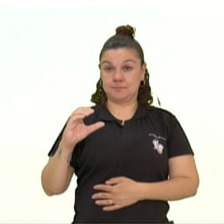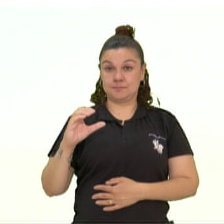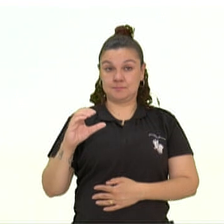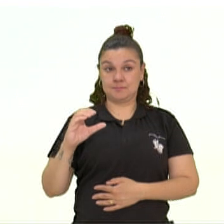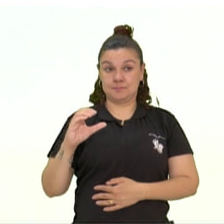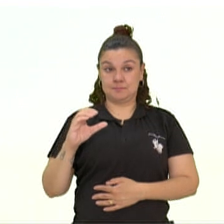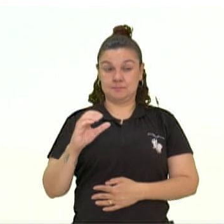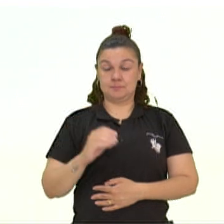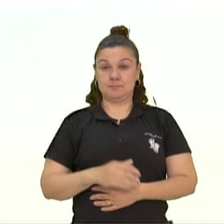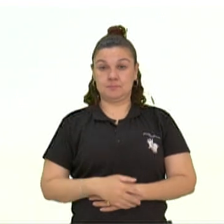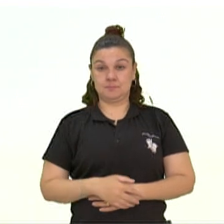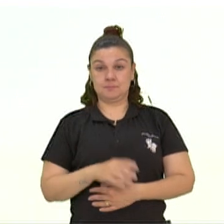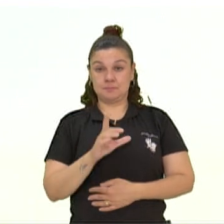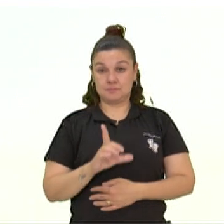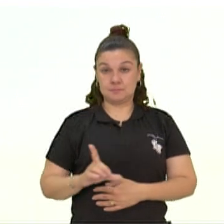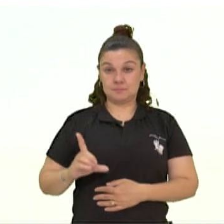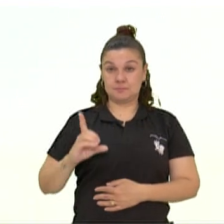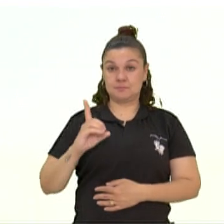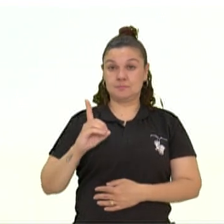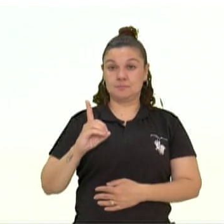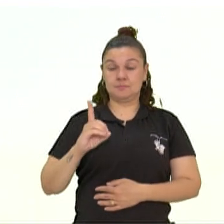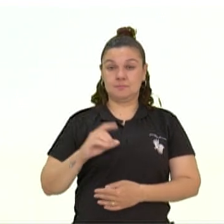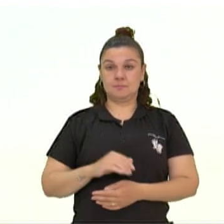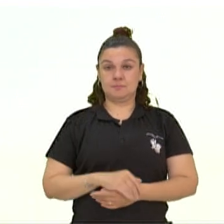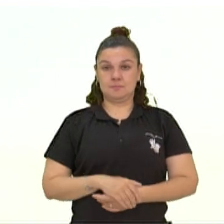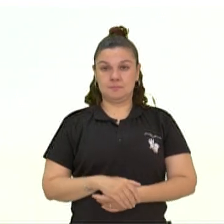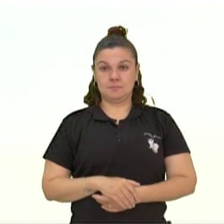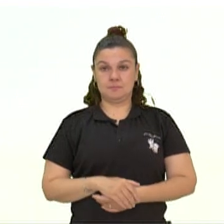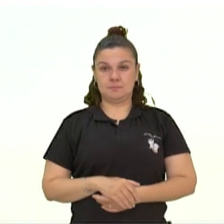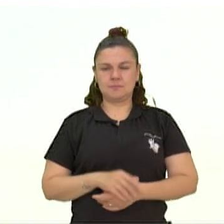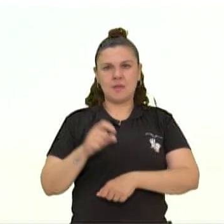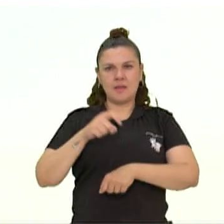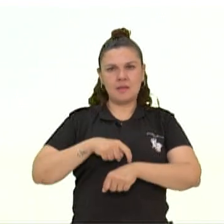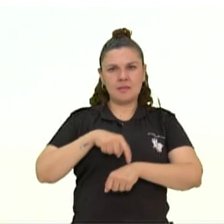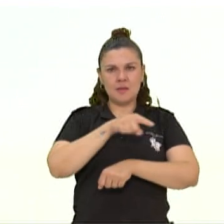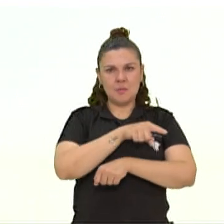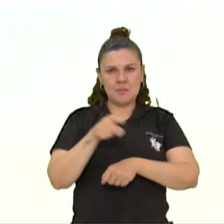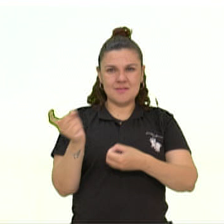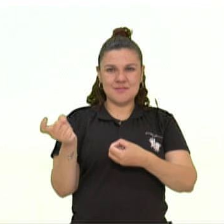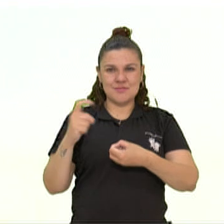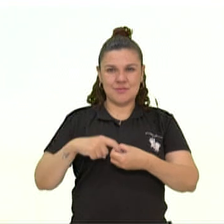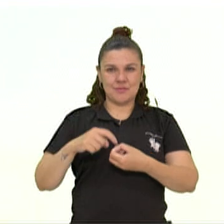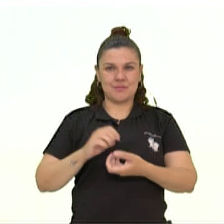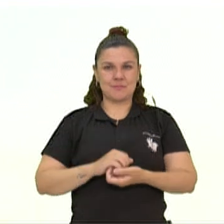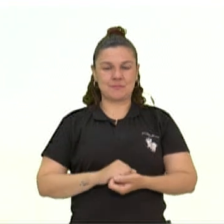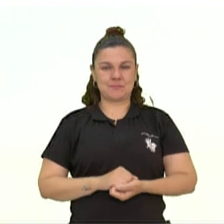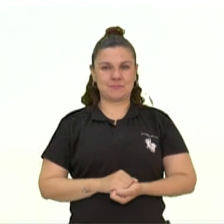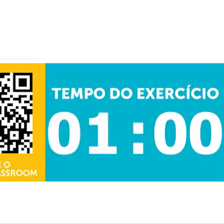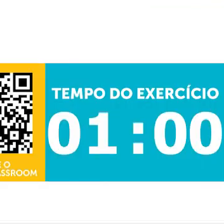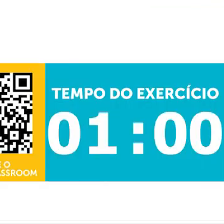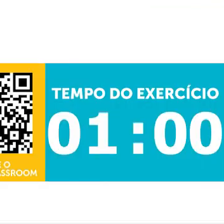letra C, crescimento populacional ou letra D, o crescimento da violência. É um minutinho, a gente já volta.